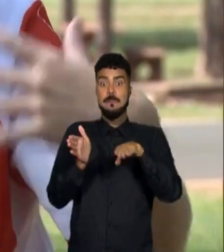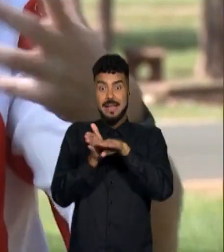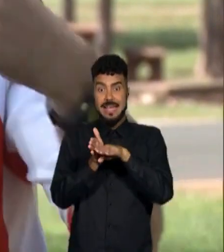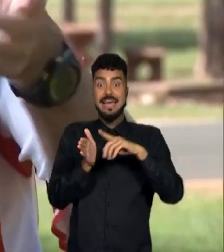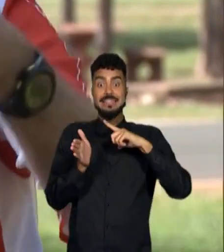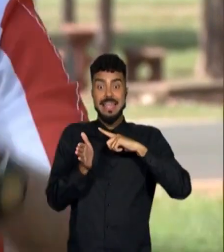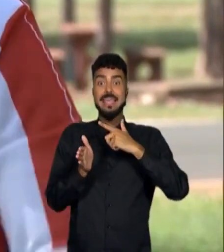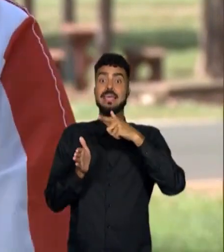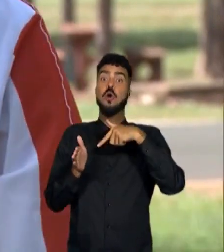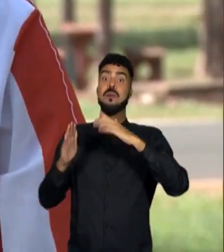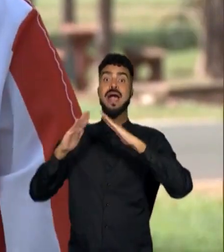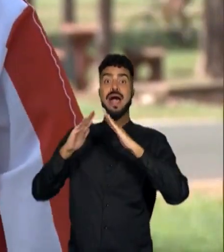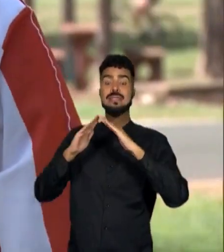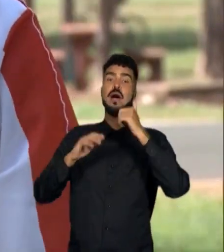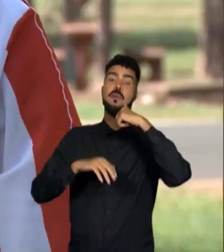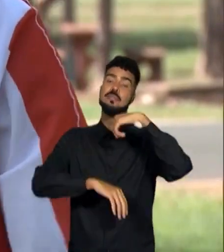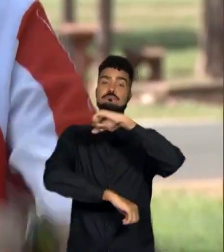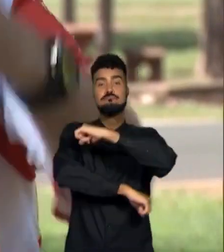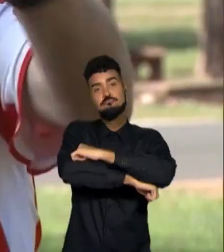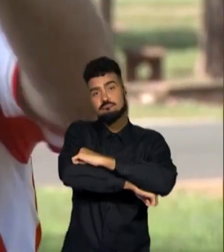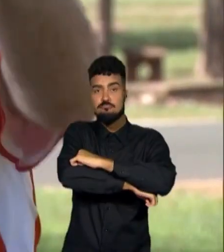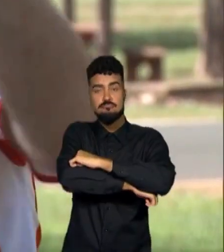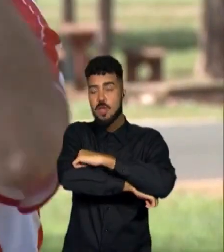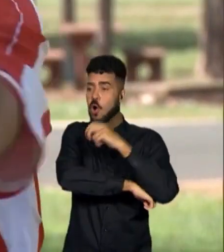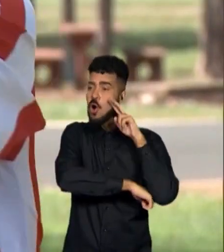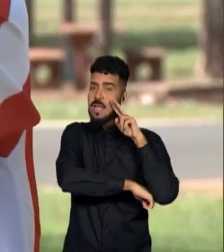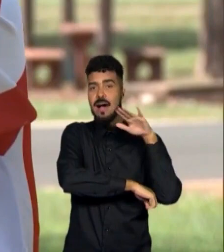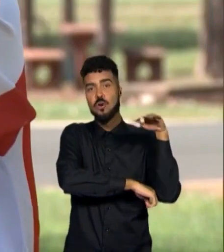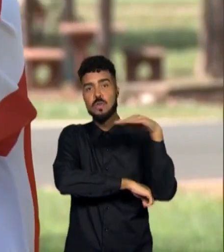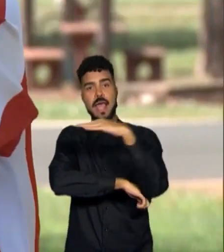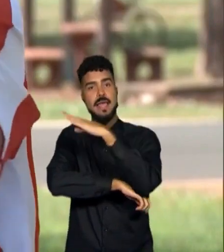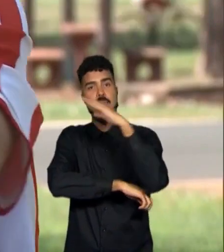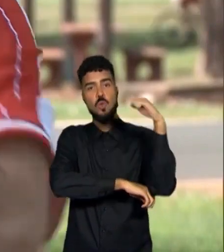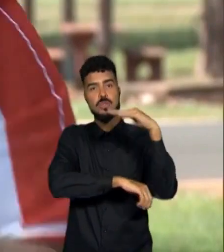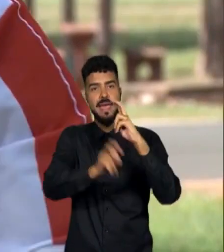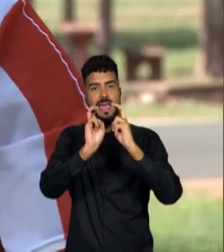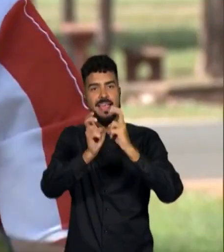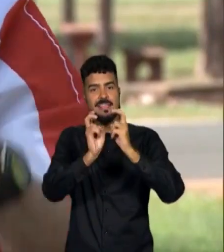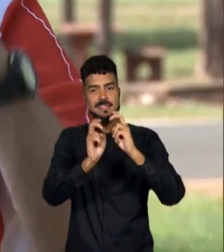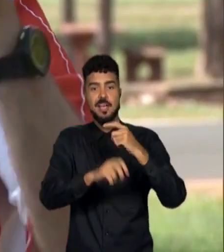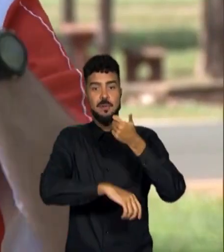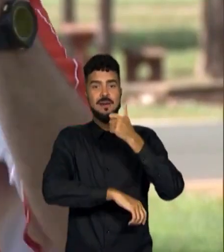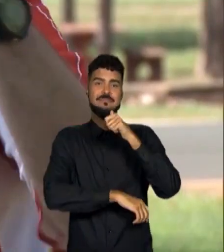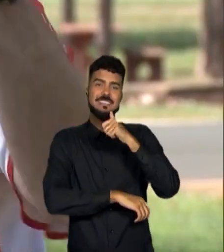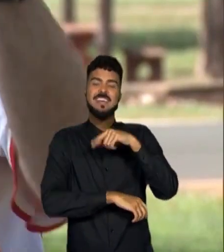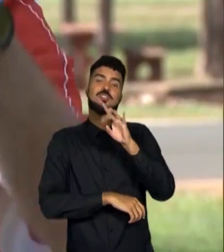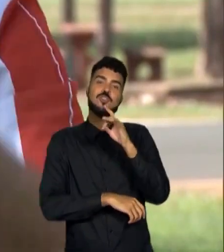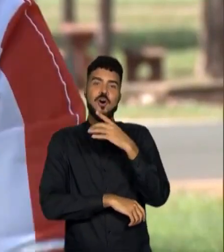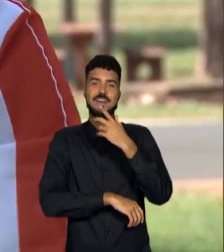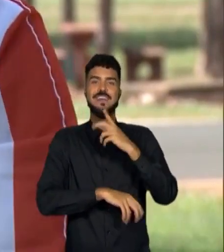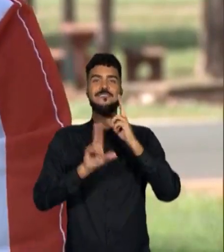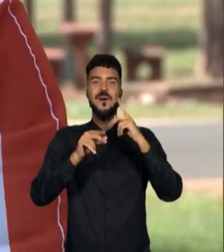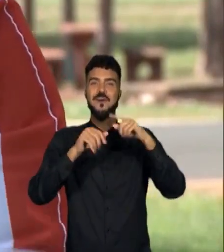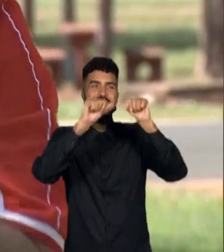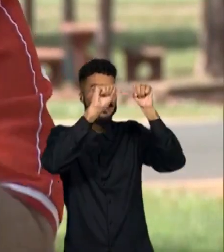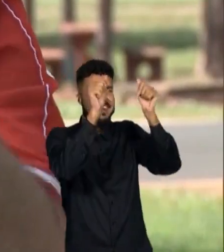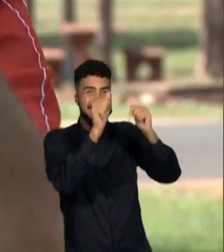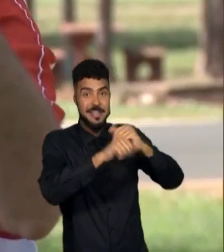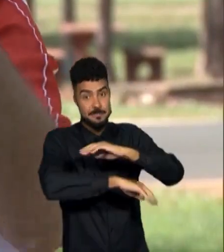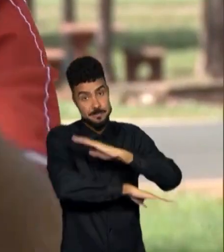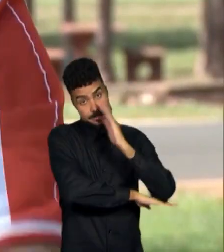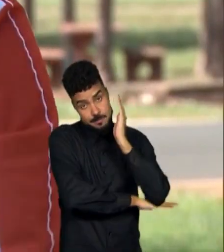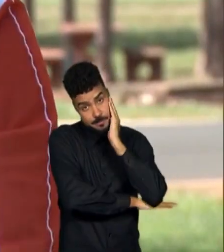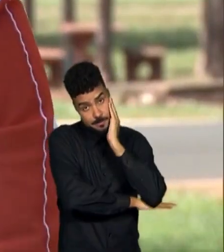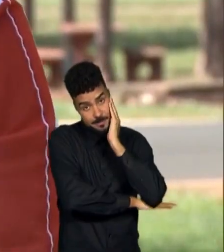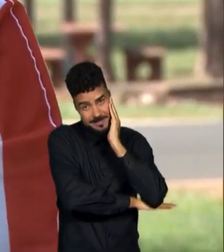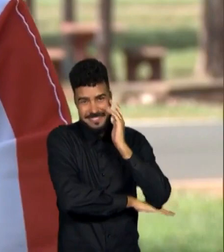que ficava uma moça, sempre na janela, olhando o trem chegar, o trem sair. Ela, tipo aquelas namoradeiras que a gente tem de estátua, tinha uma moça